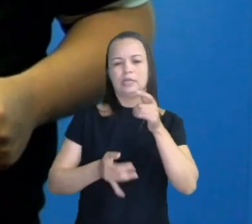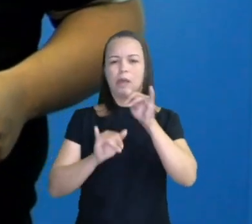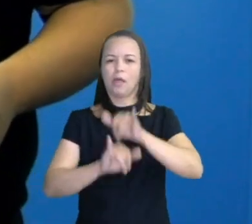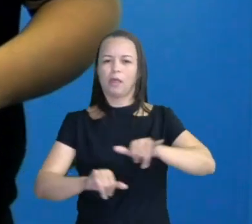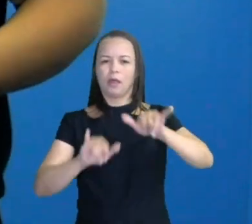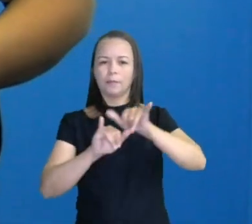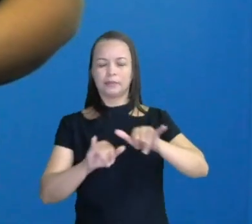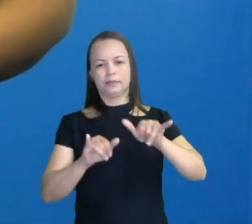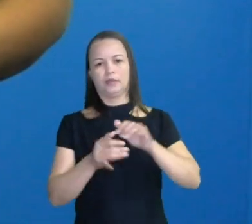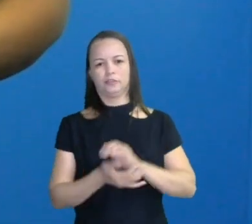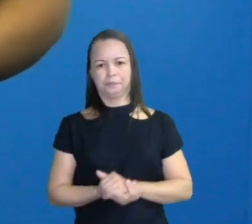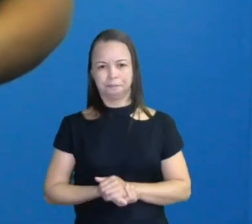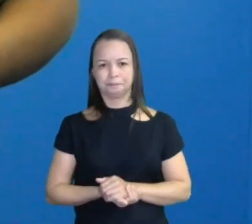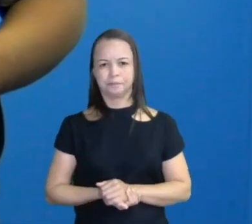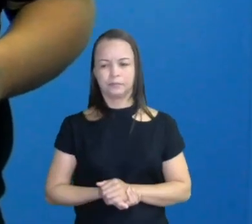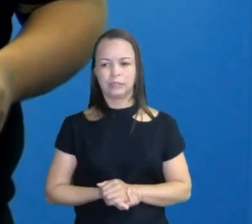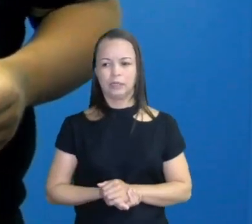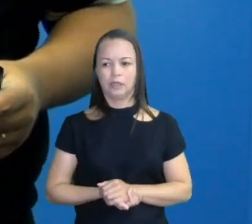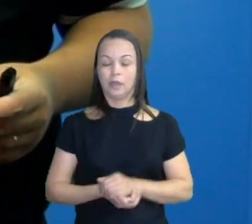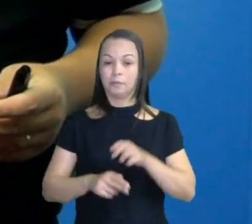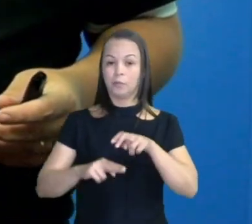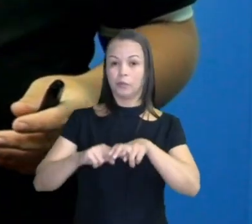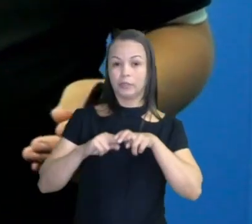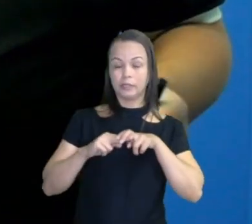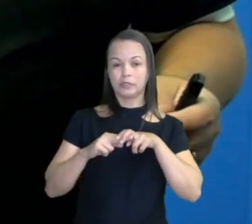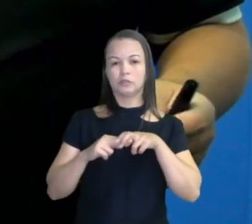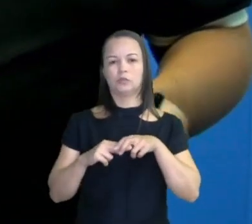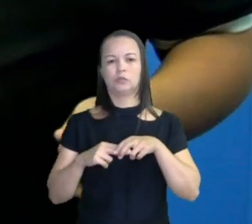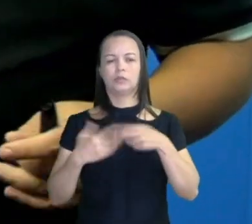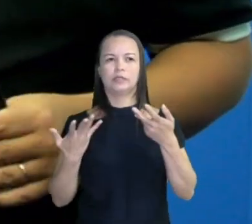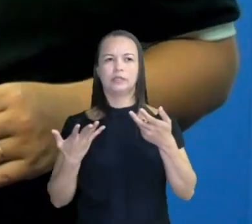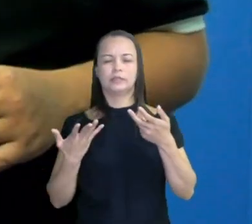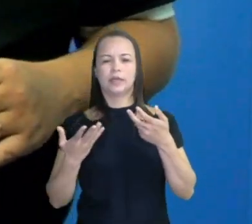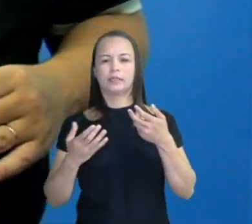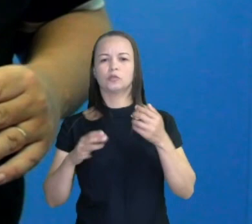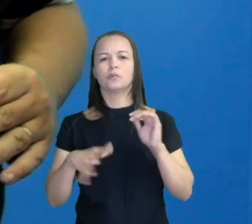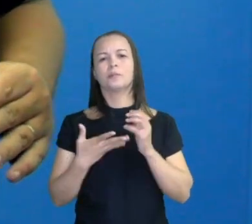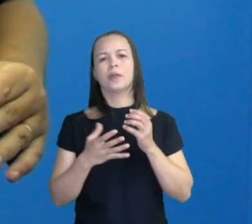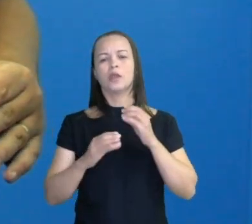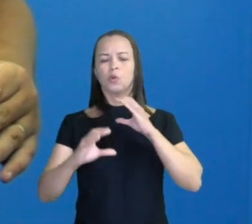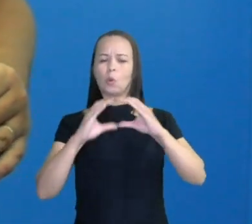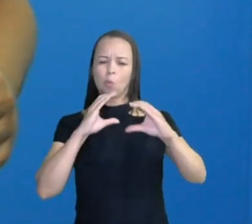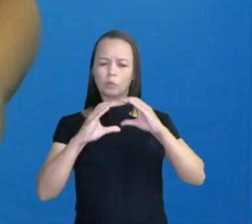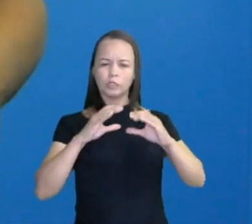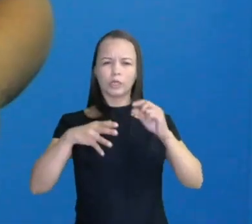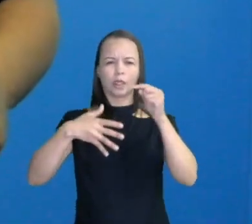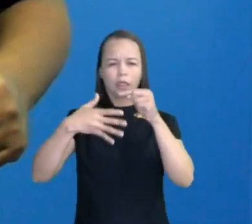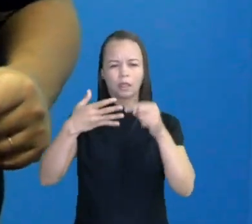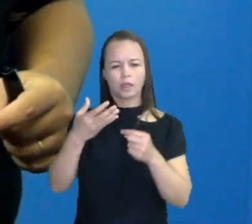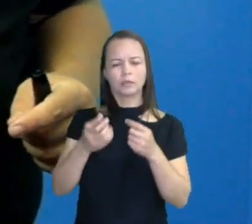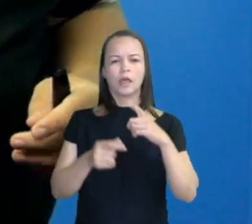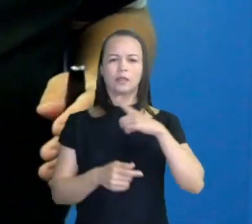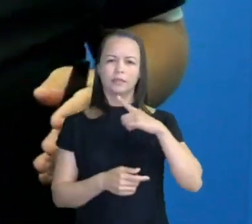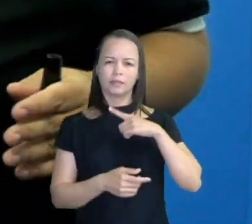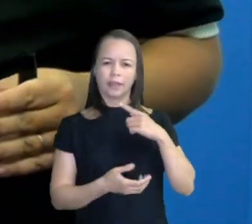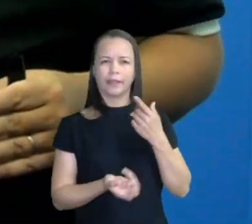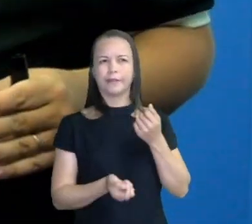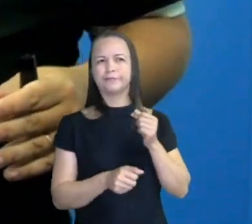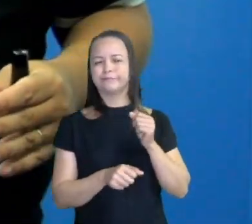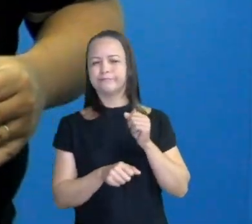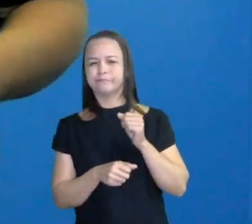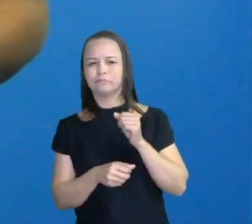tá bom? É por isso que certos meios de comunicações, ele tem intervalos, né?